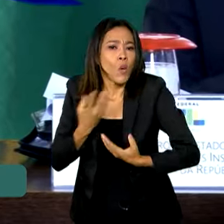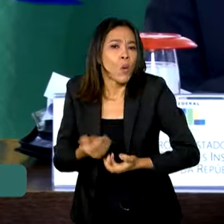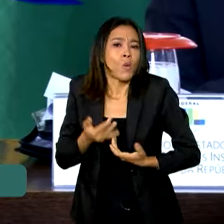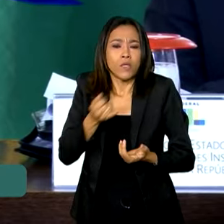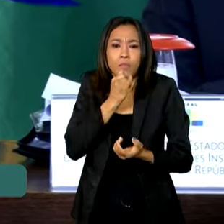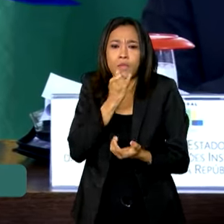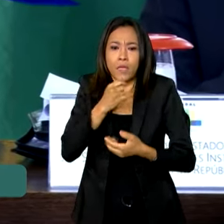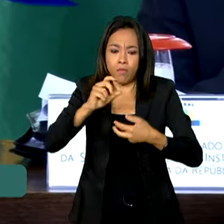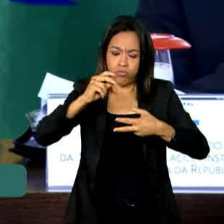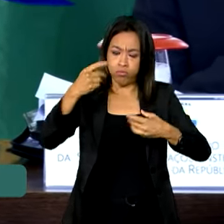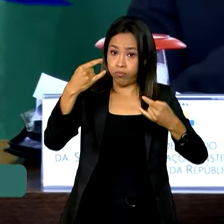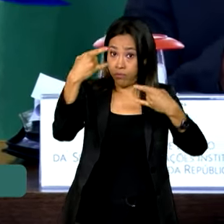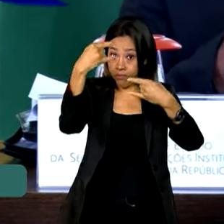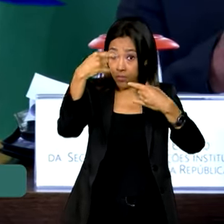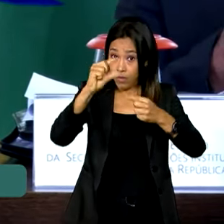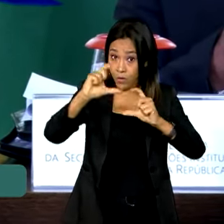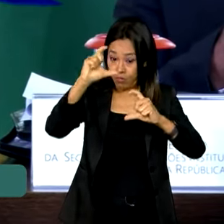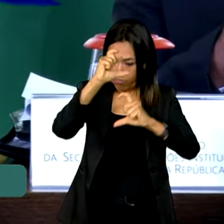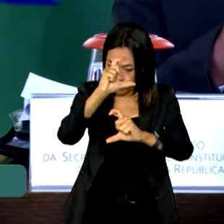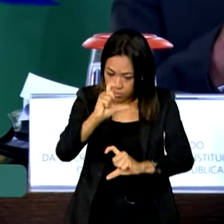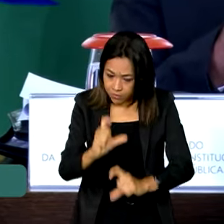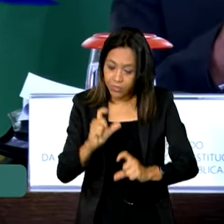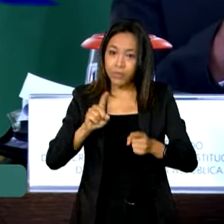como o cartoon, a charge, o